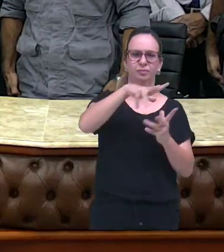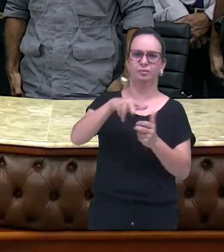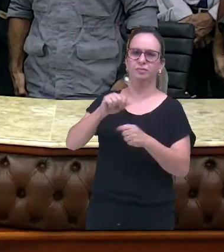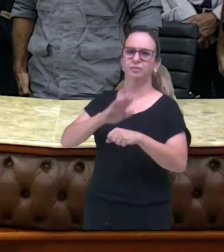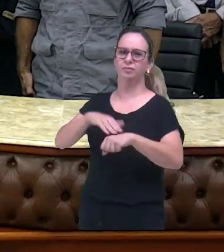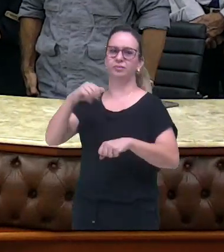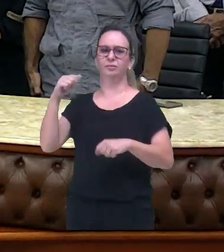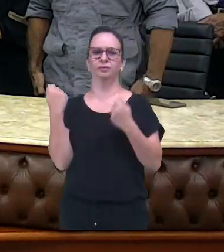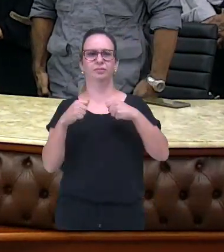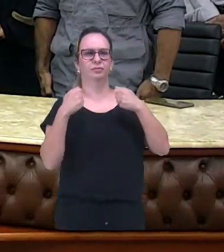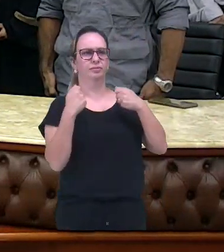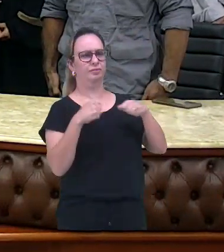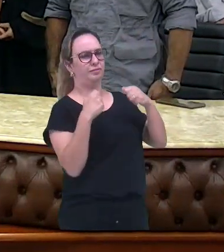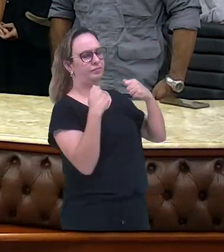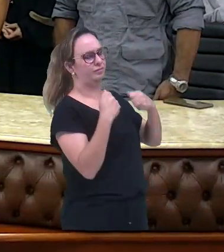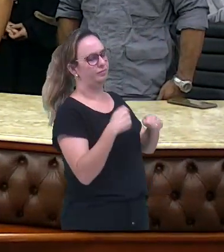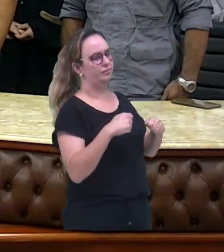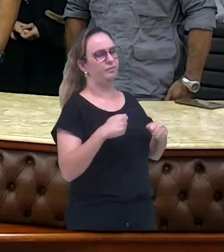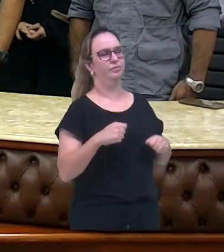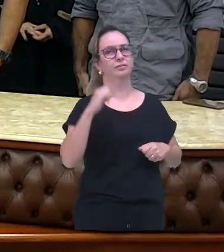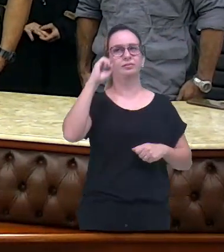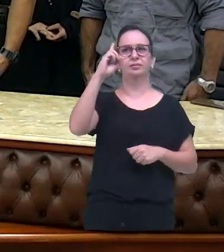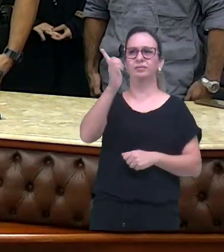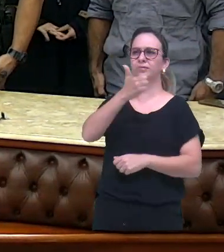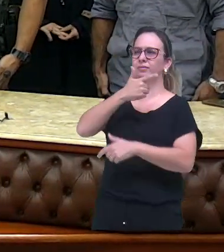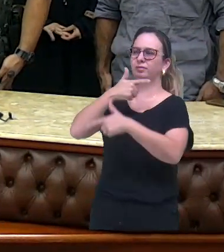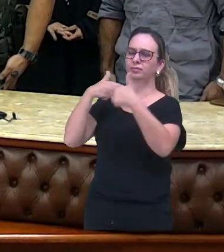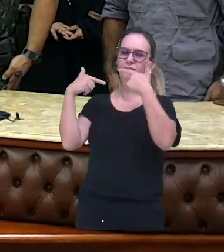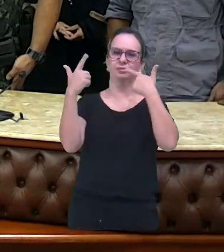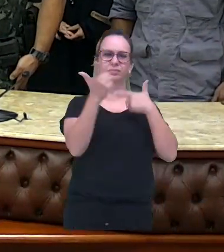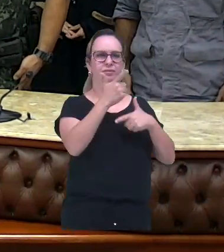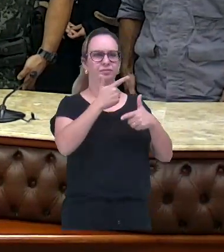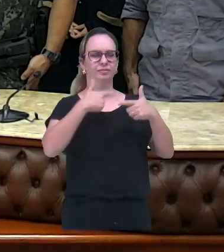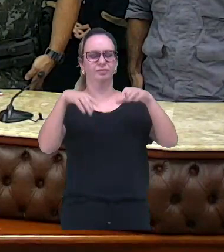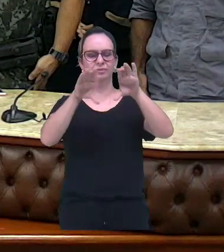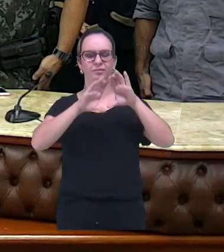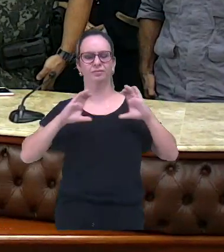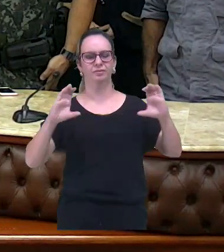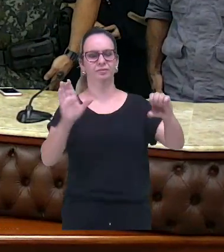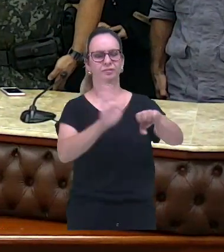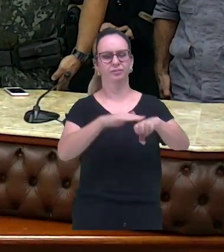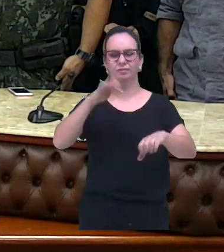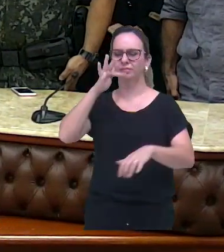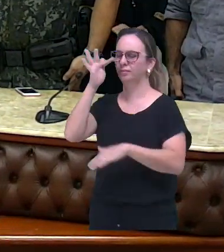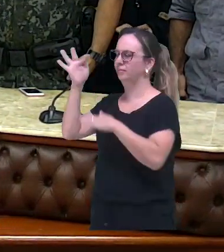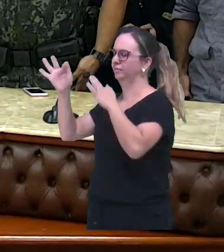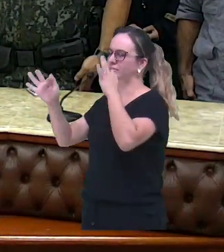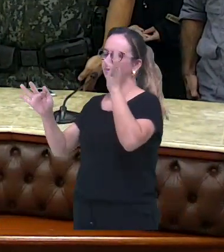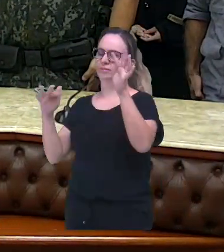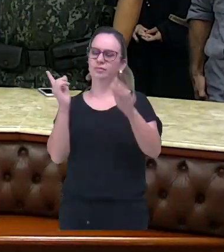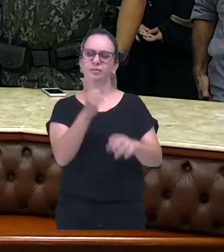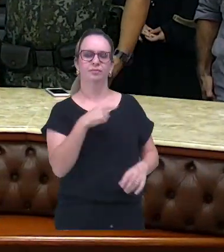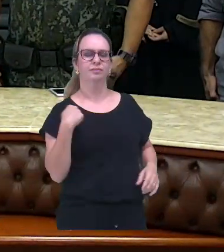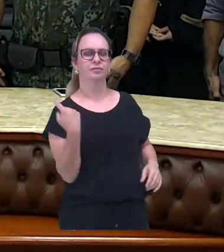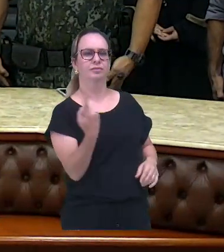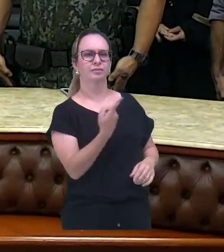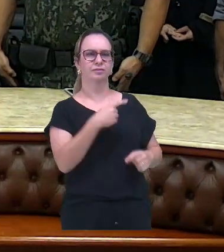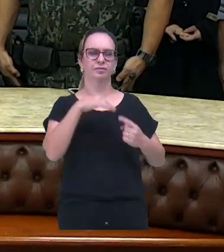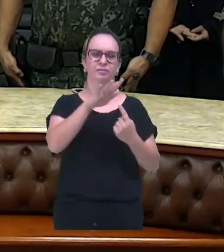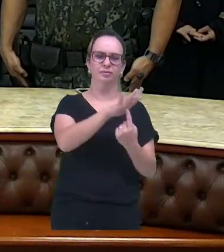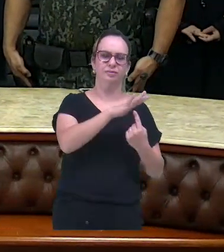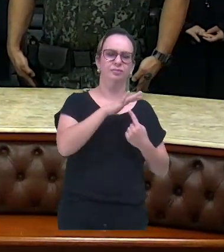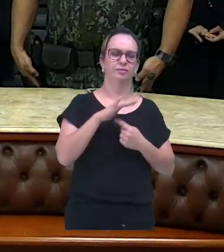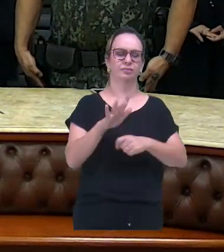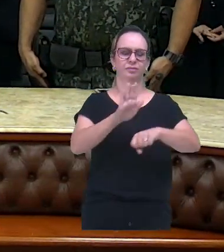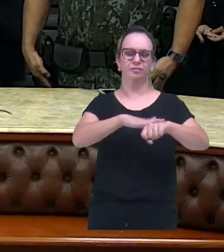terra mais garrida, Deus lhes olhos lindos, campos têm mais flores, nossos